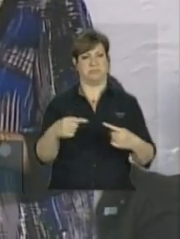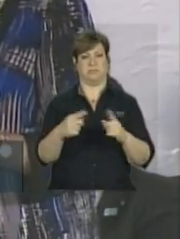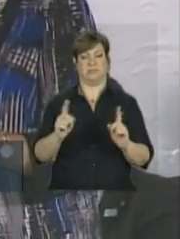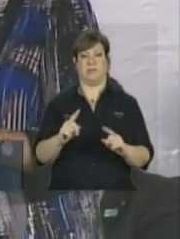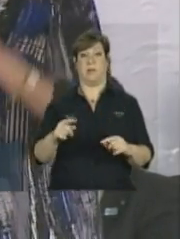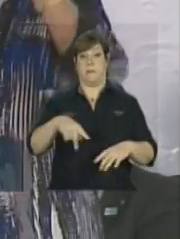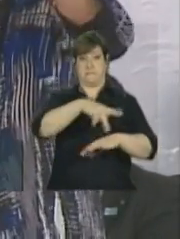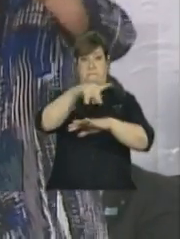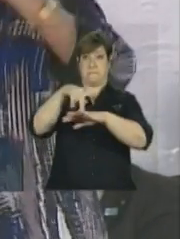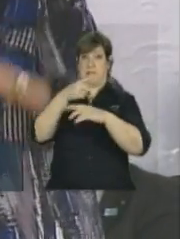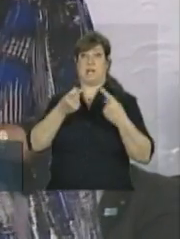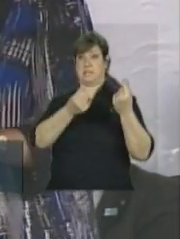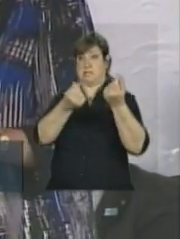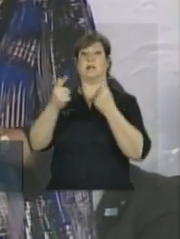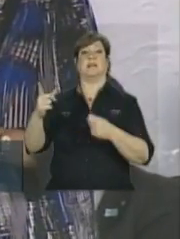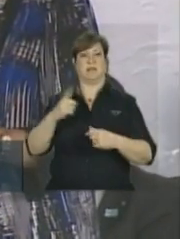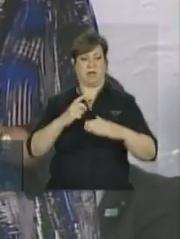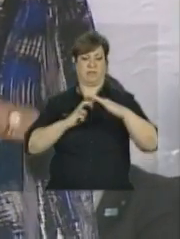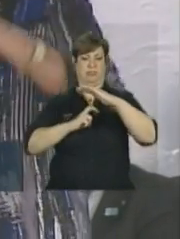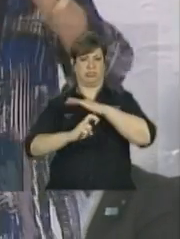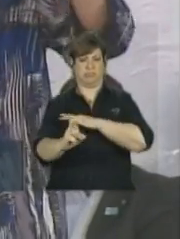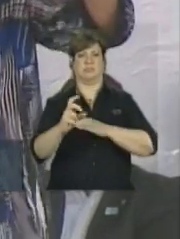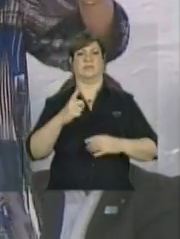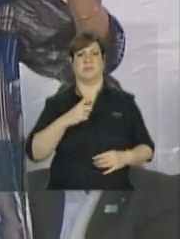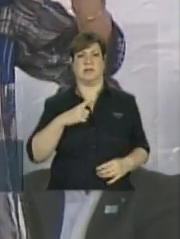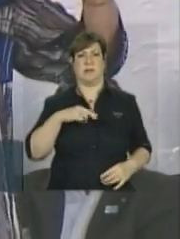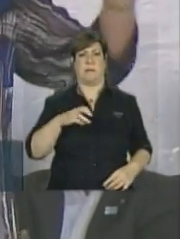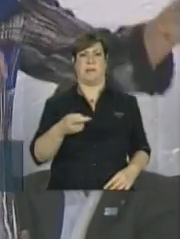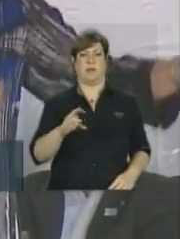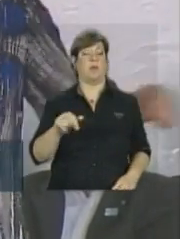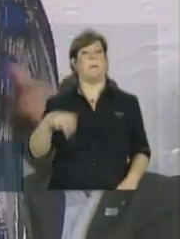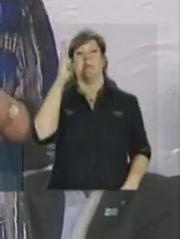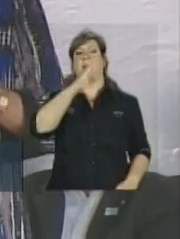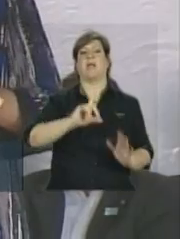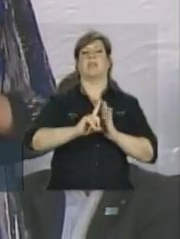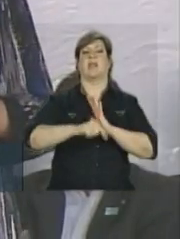países ricos do mundo tinham metrô, o Brasil não